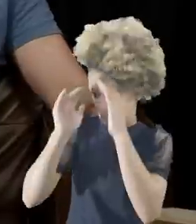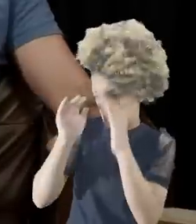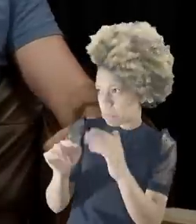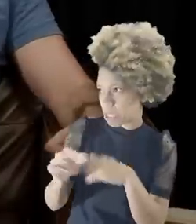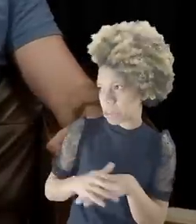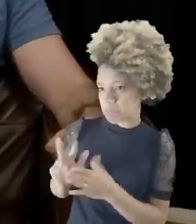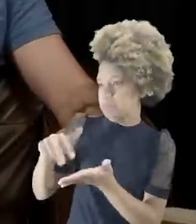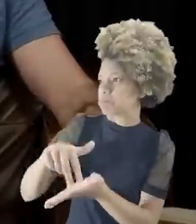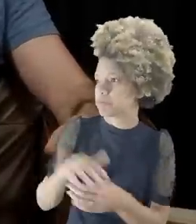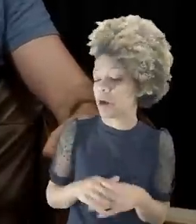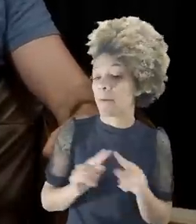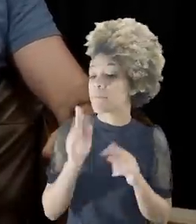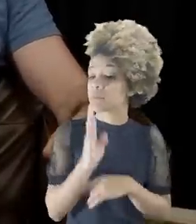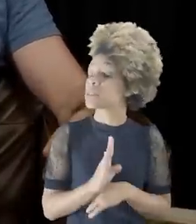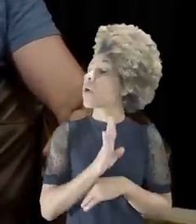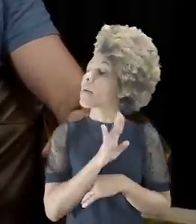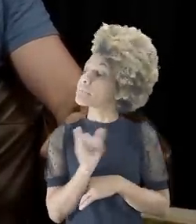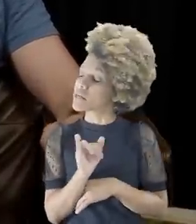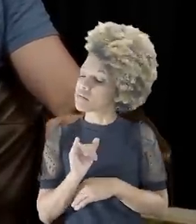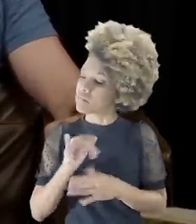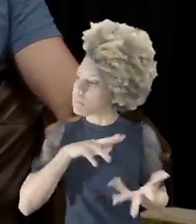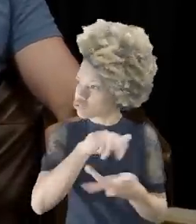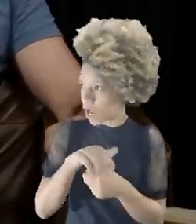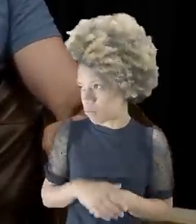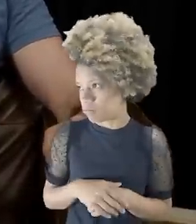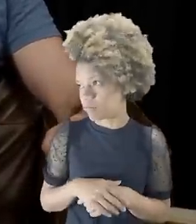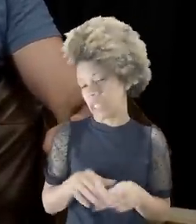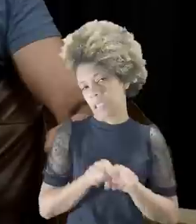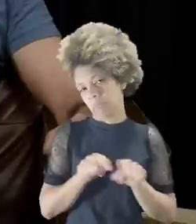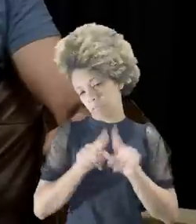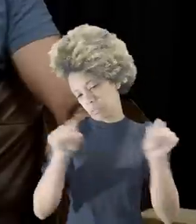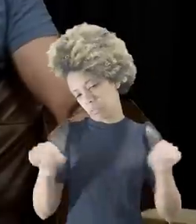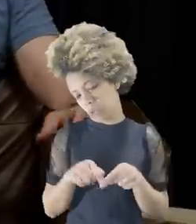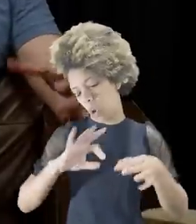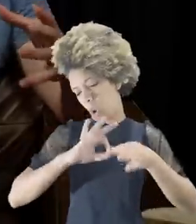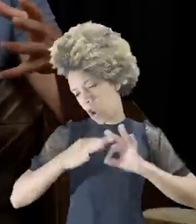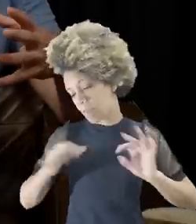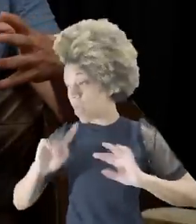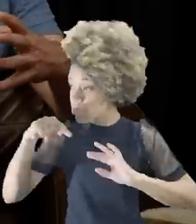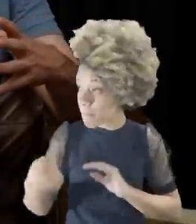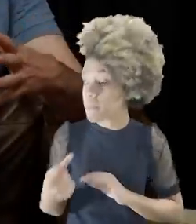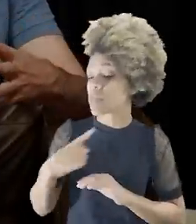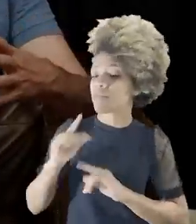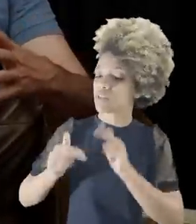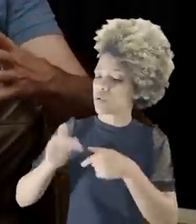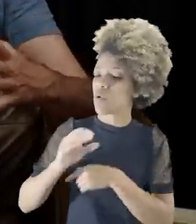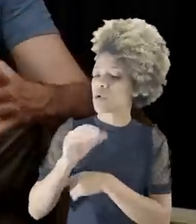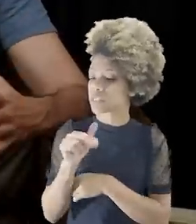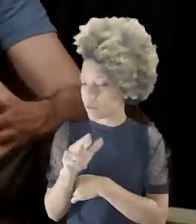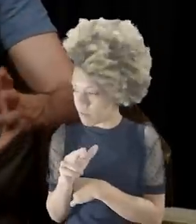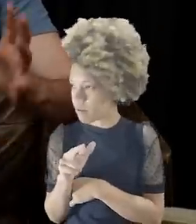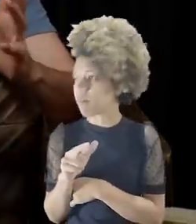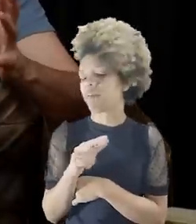ele lá eh mas o Brasil era bicampeão mundial uma medalhista Olímpico depois veio essa geração de Oscar e Marcel